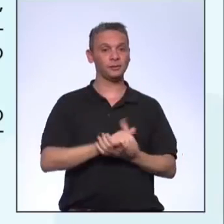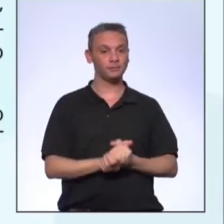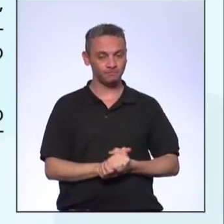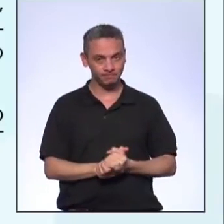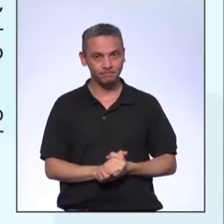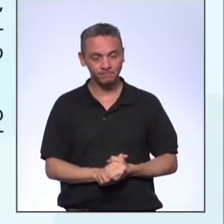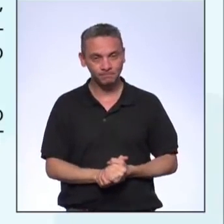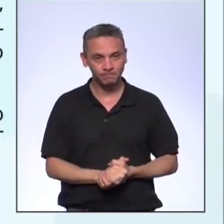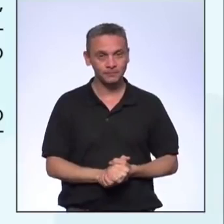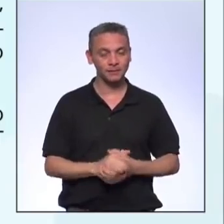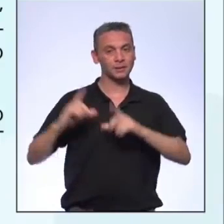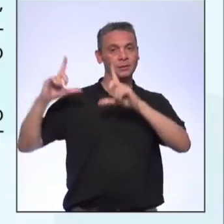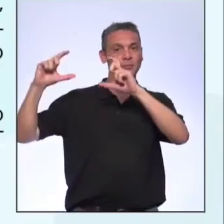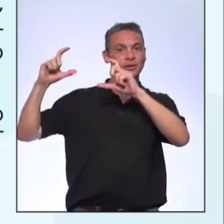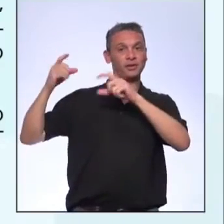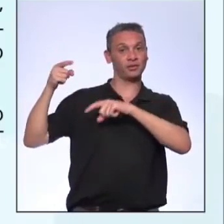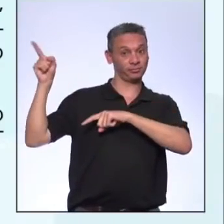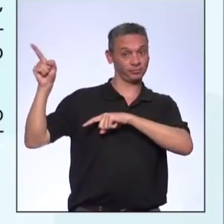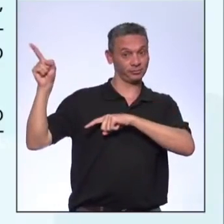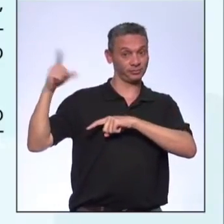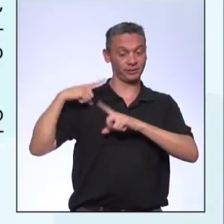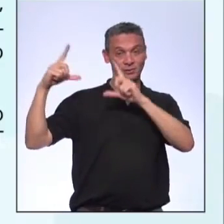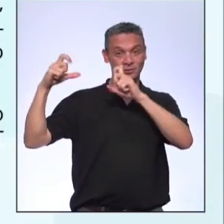né? Tira um print e vai